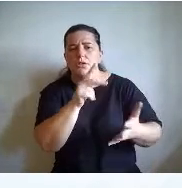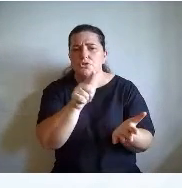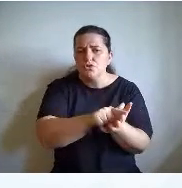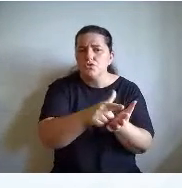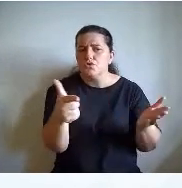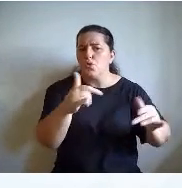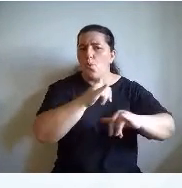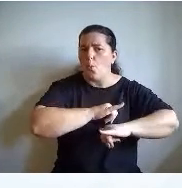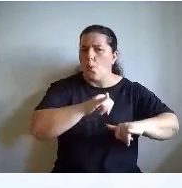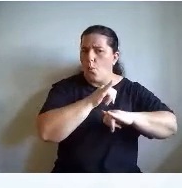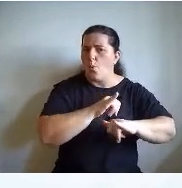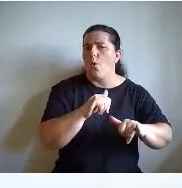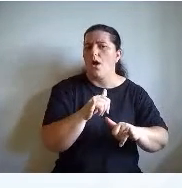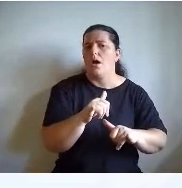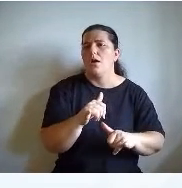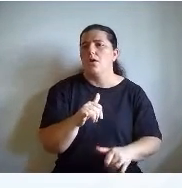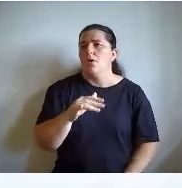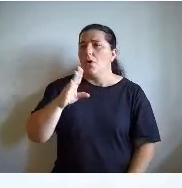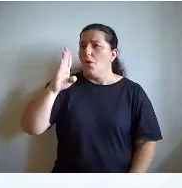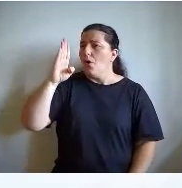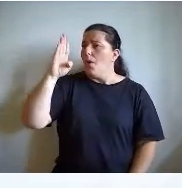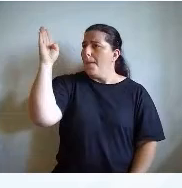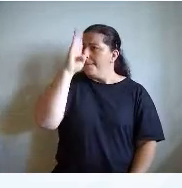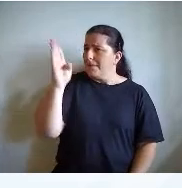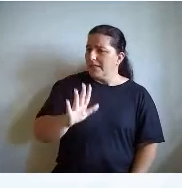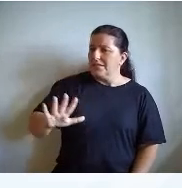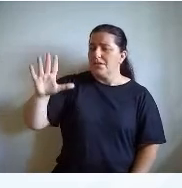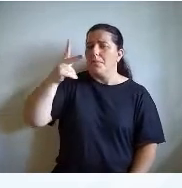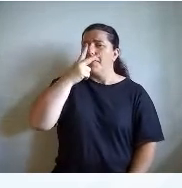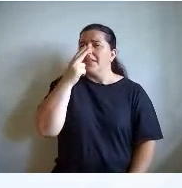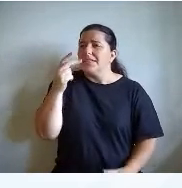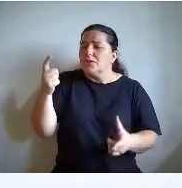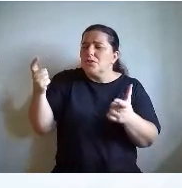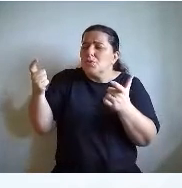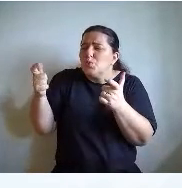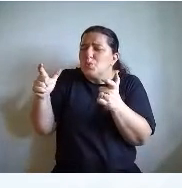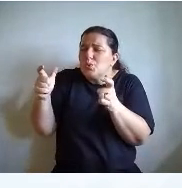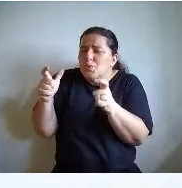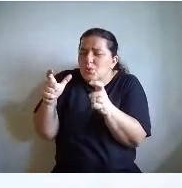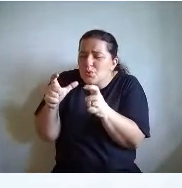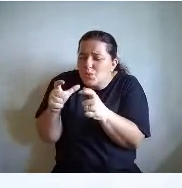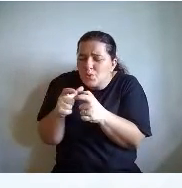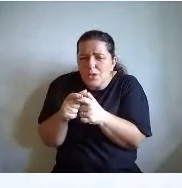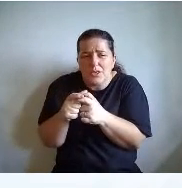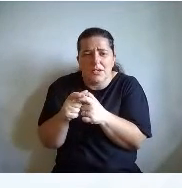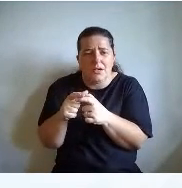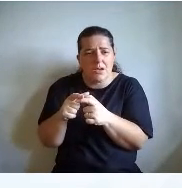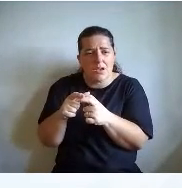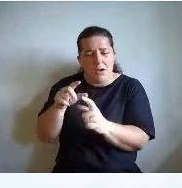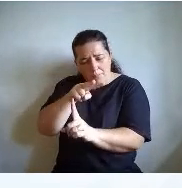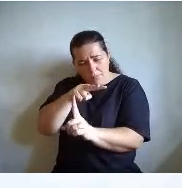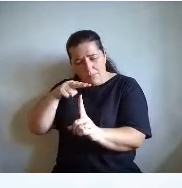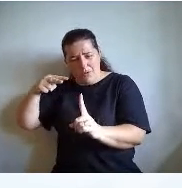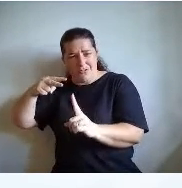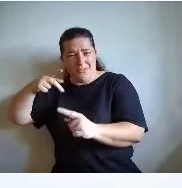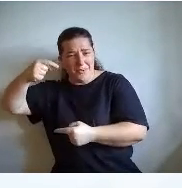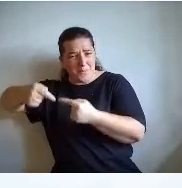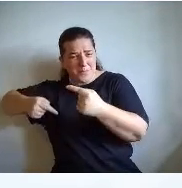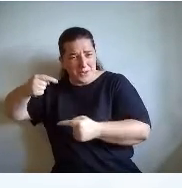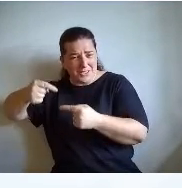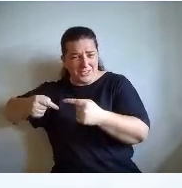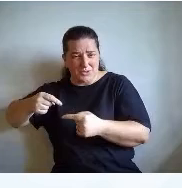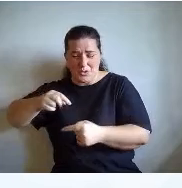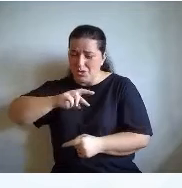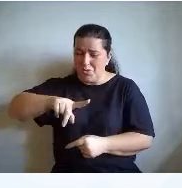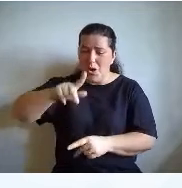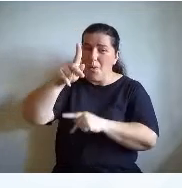o Brasil tinha se apequenado, né? Não o povo brasileiro, mas do ponto de vista político, a nossa